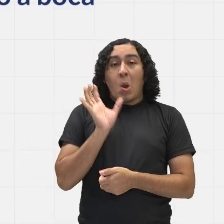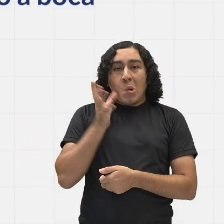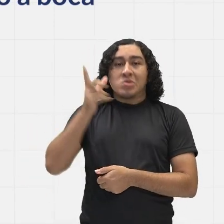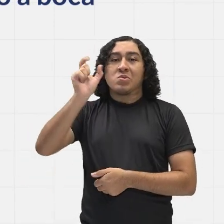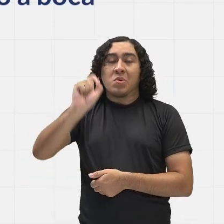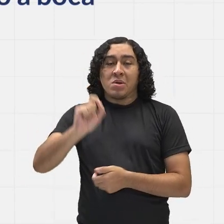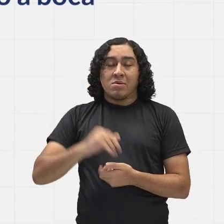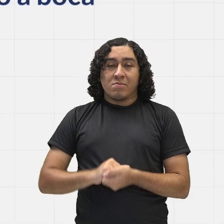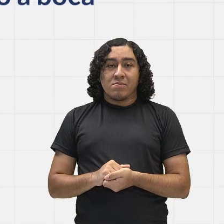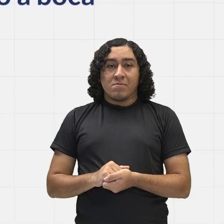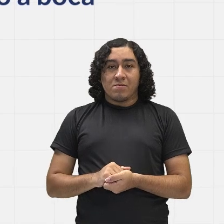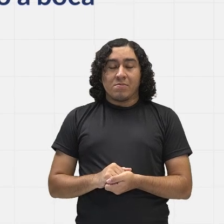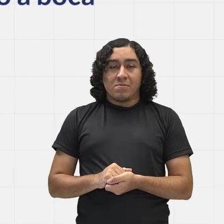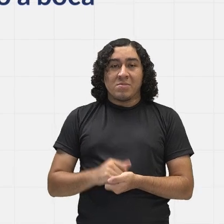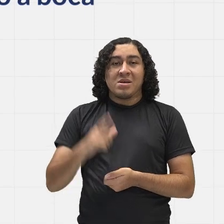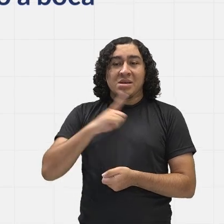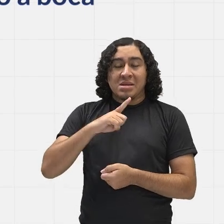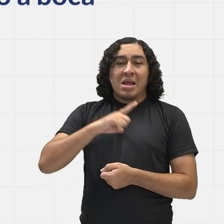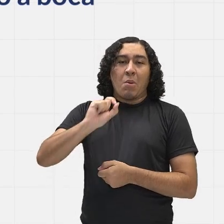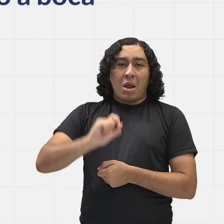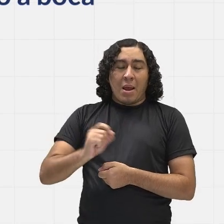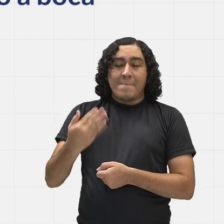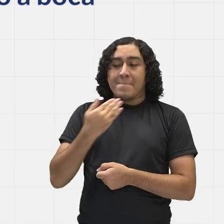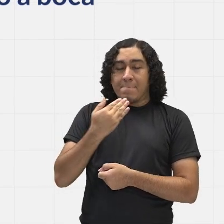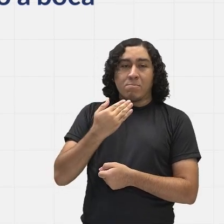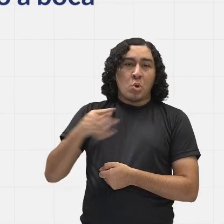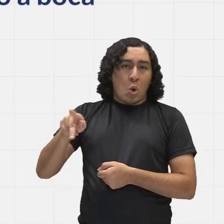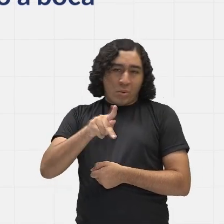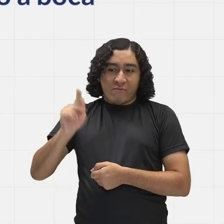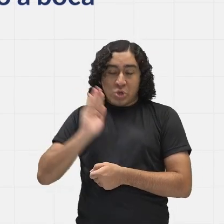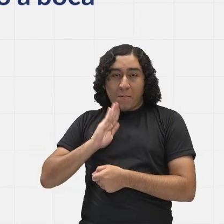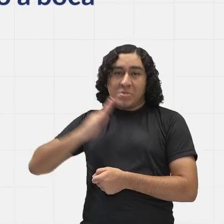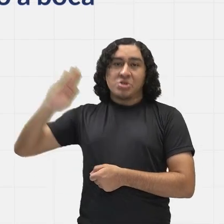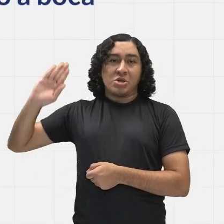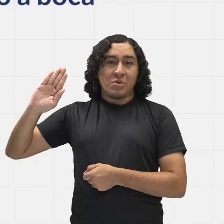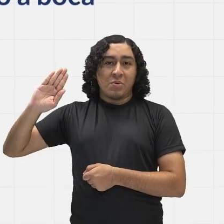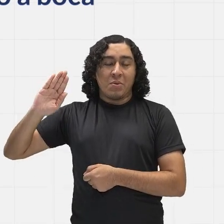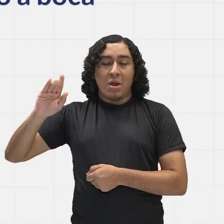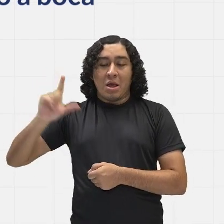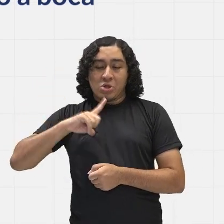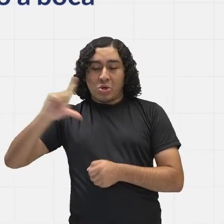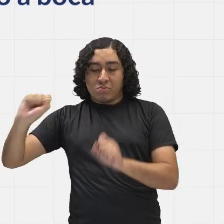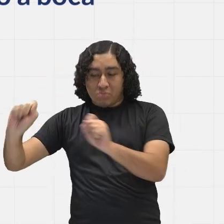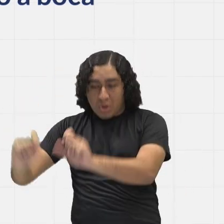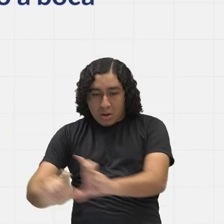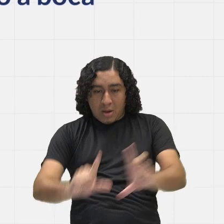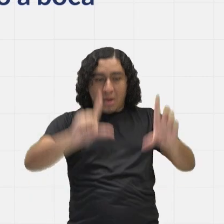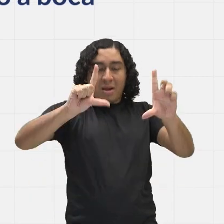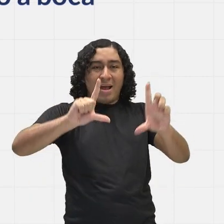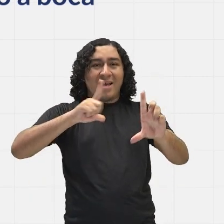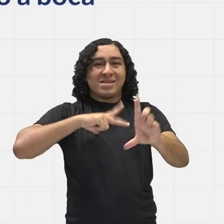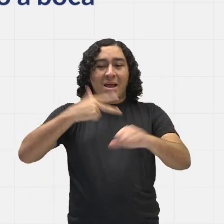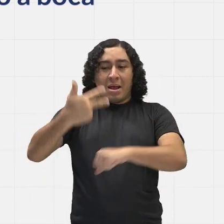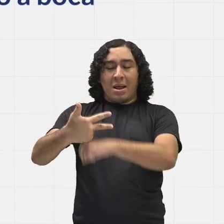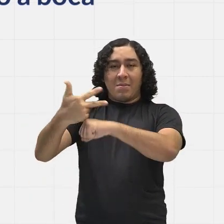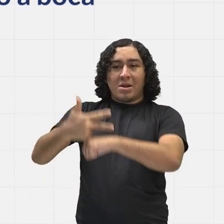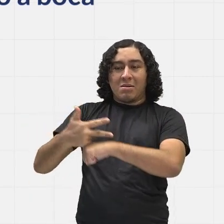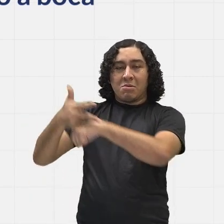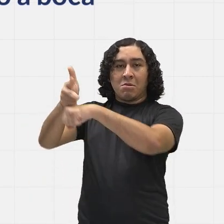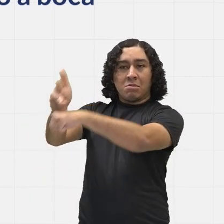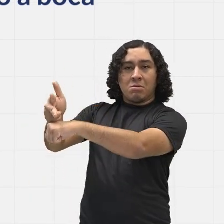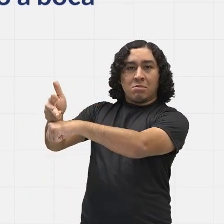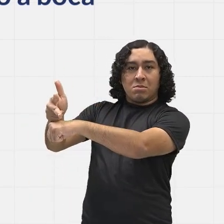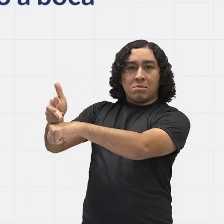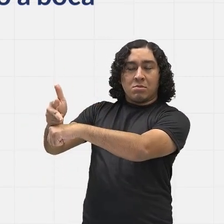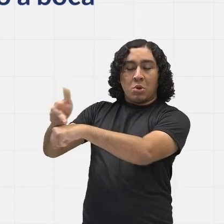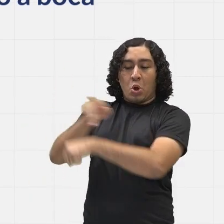gente sobe na vez o professor para participar, e aí a câmera tá posicionada dessa maneira aí, ó.